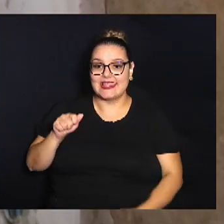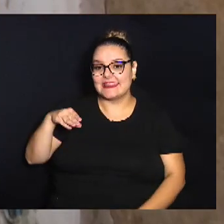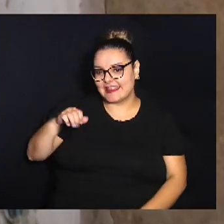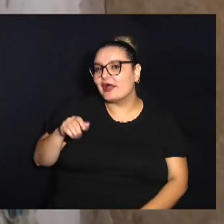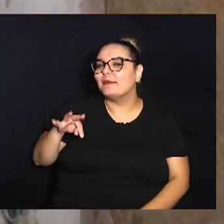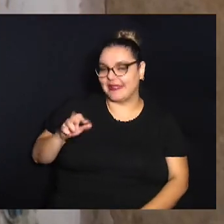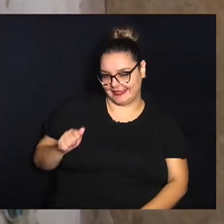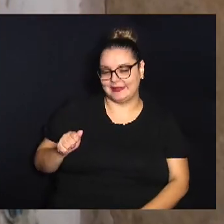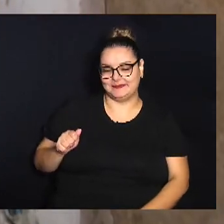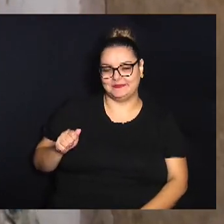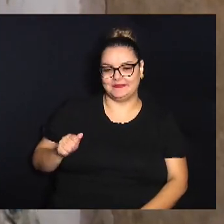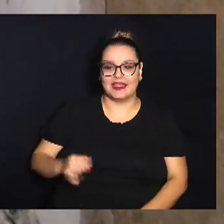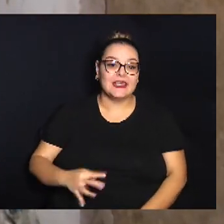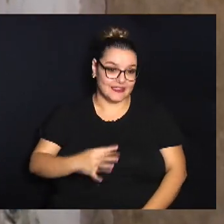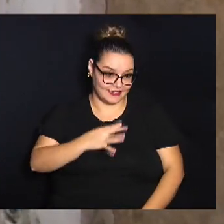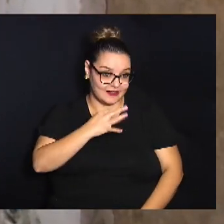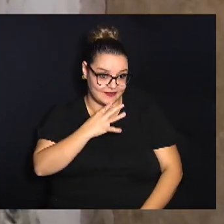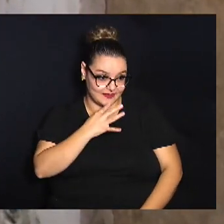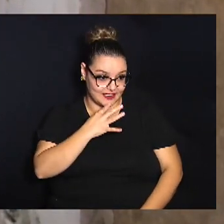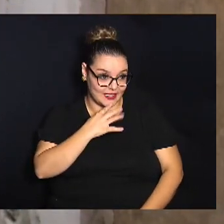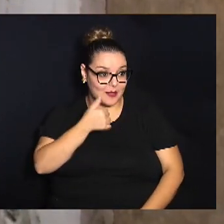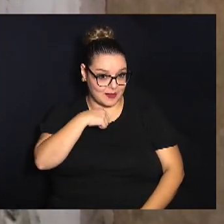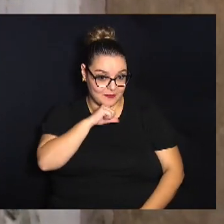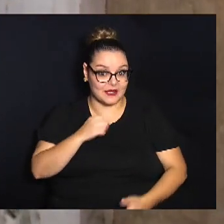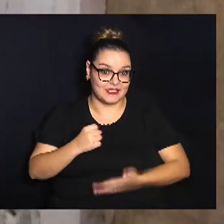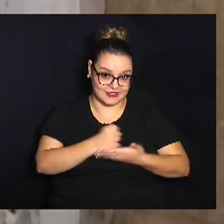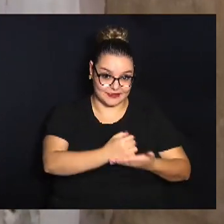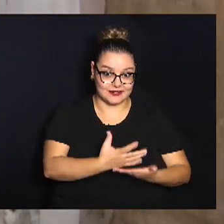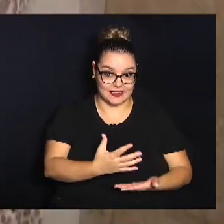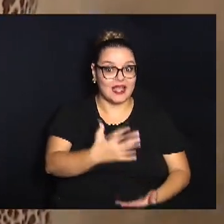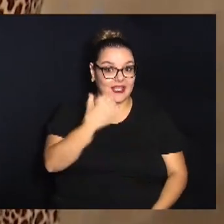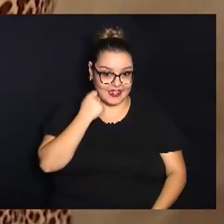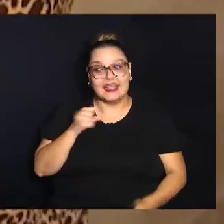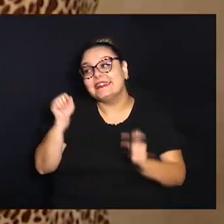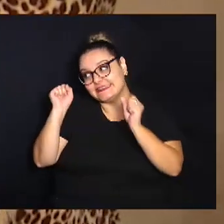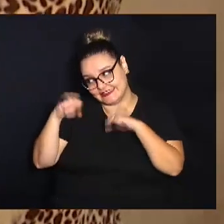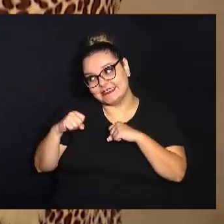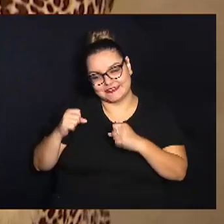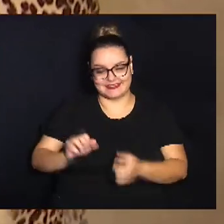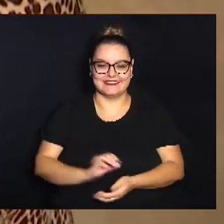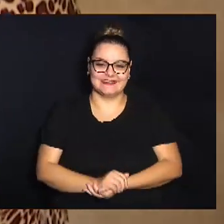Então você vai convencer sua mamãe de vir aqui e adotar também? Sim.